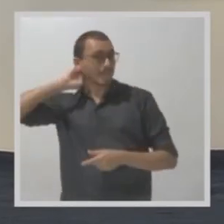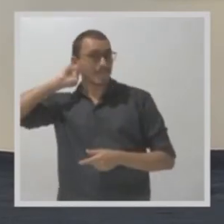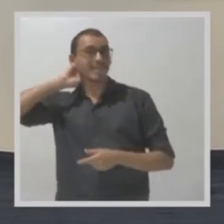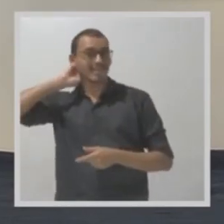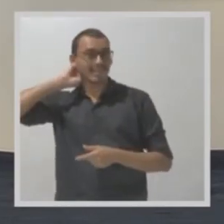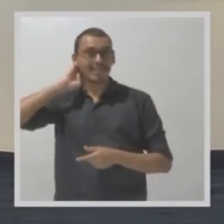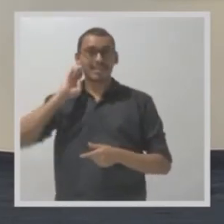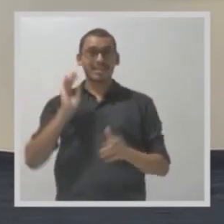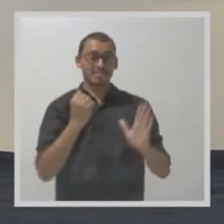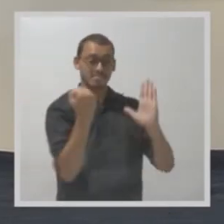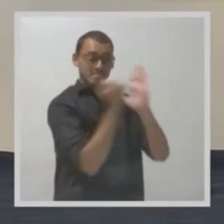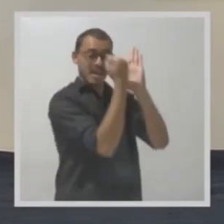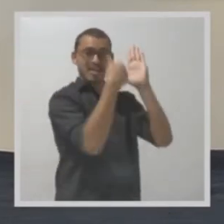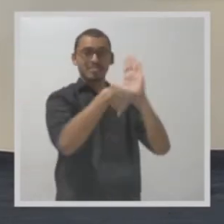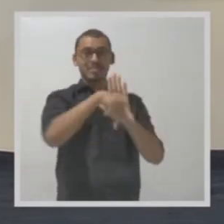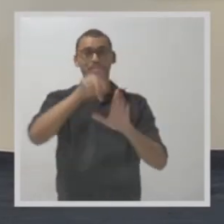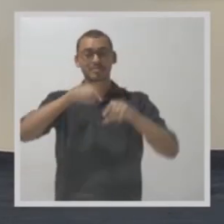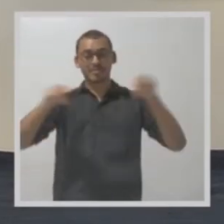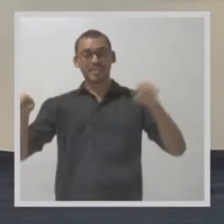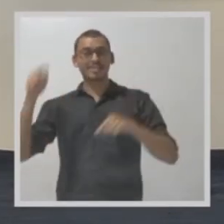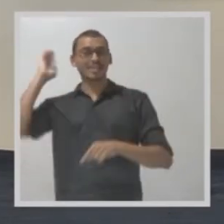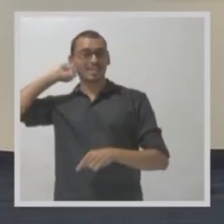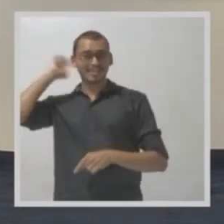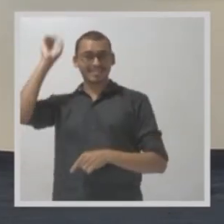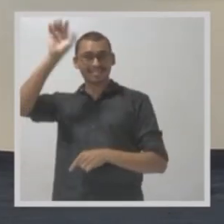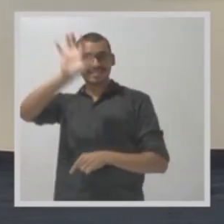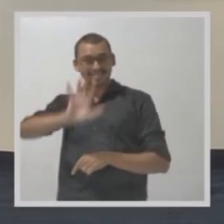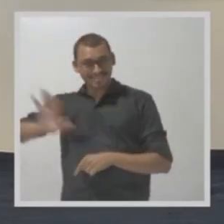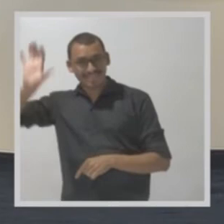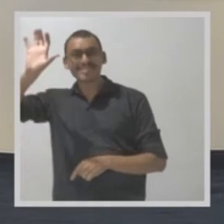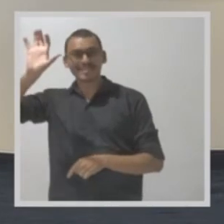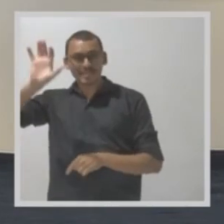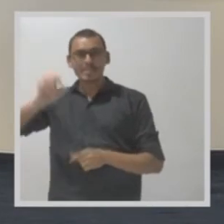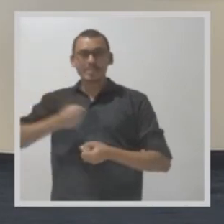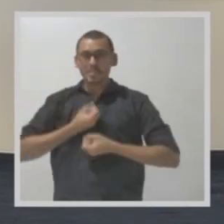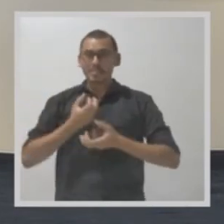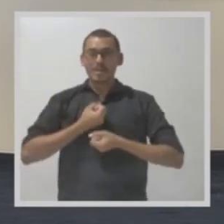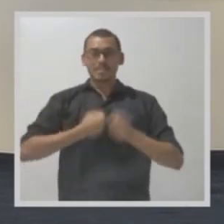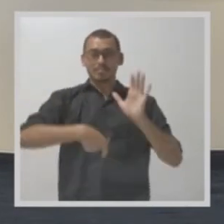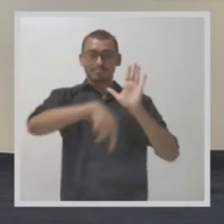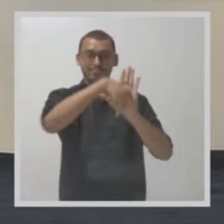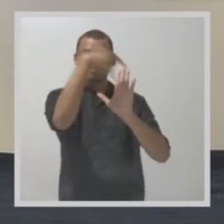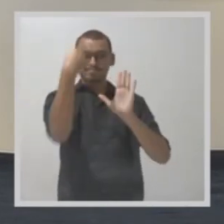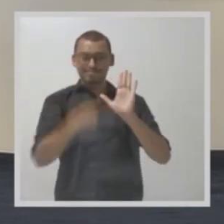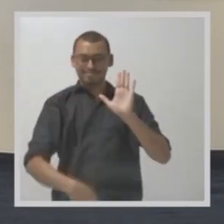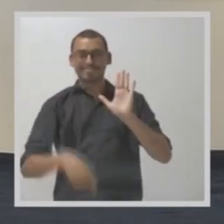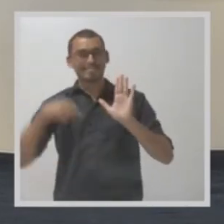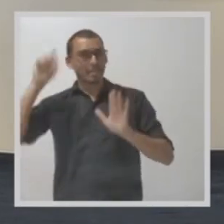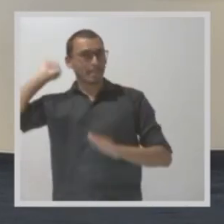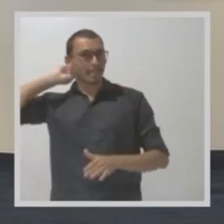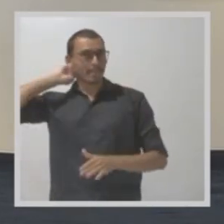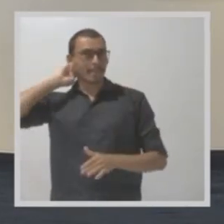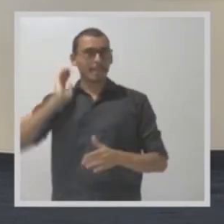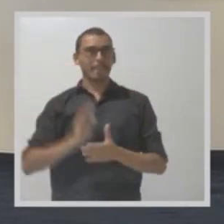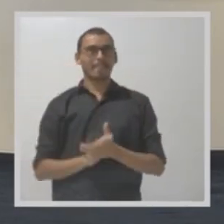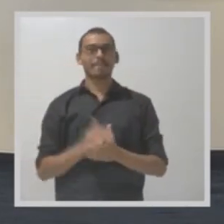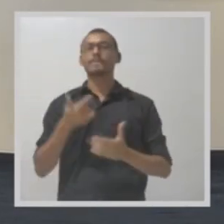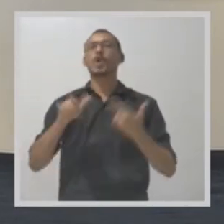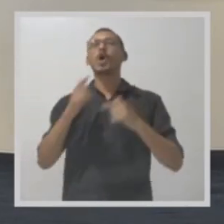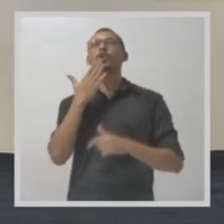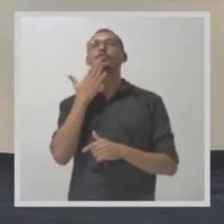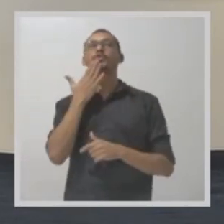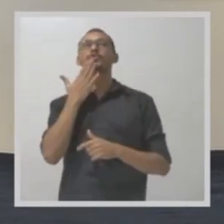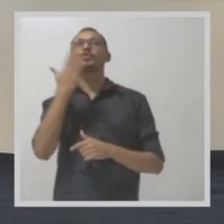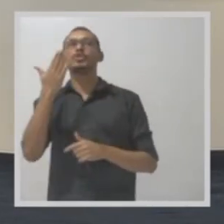marca essa variedade regional, tem várias expressões próprias. Outro tipo de